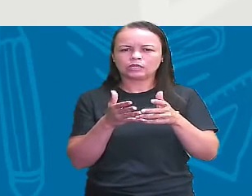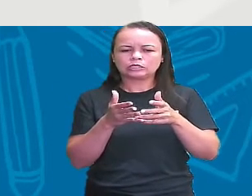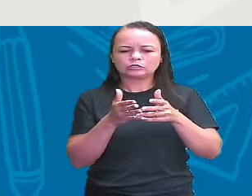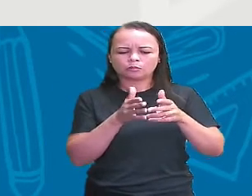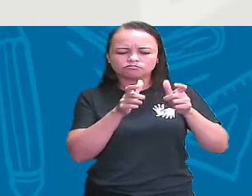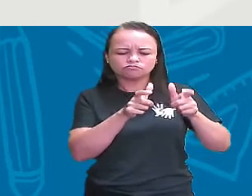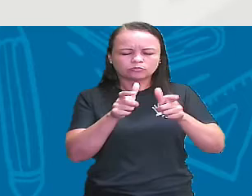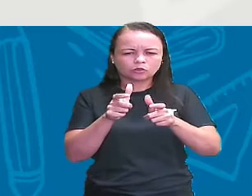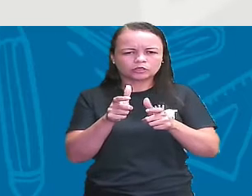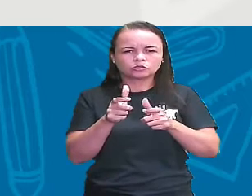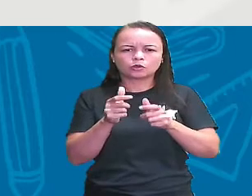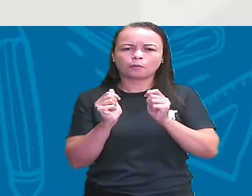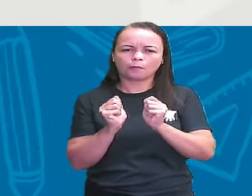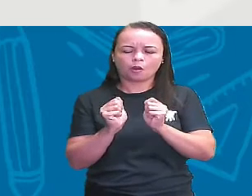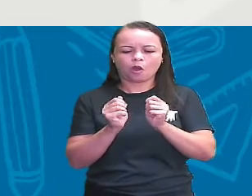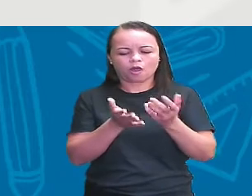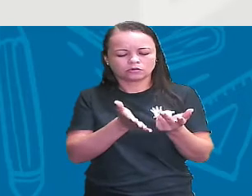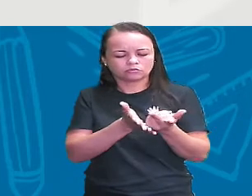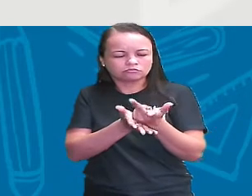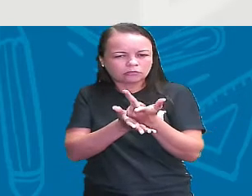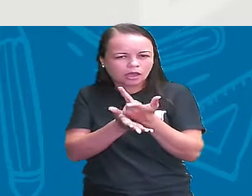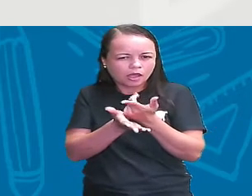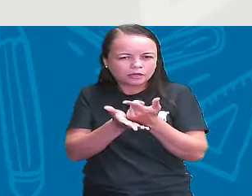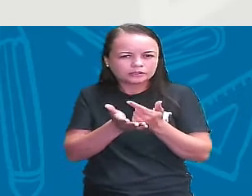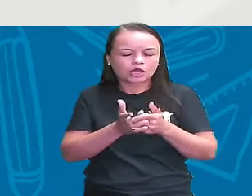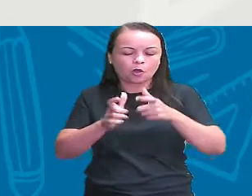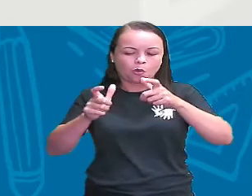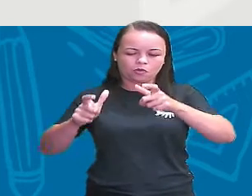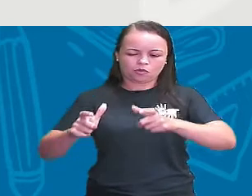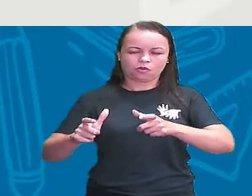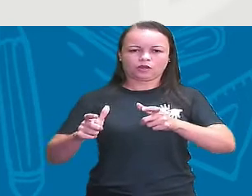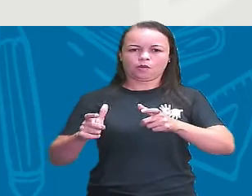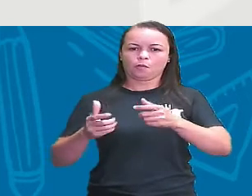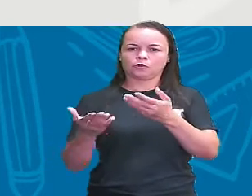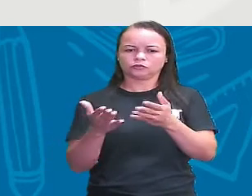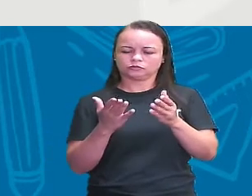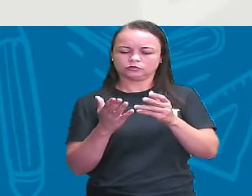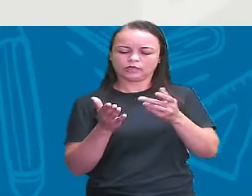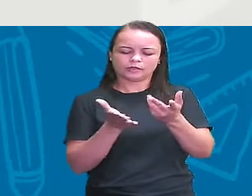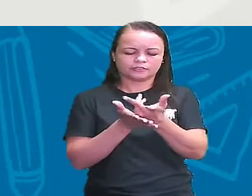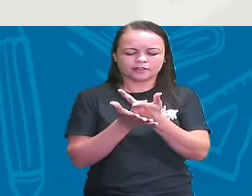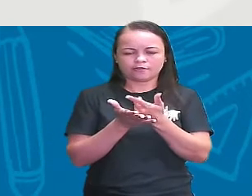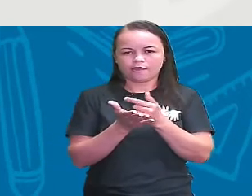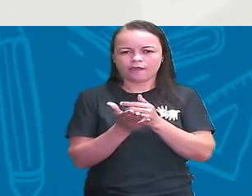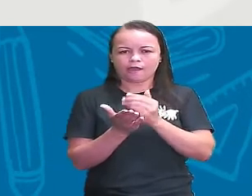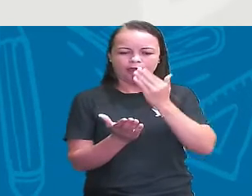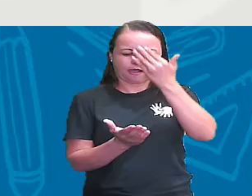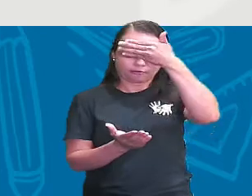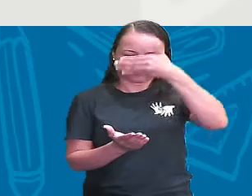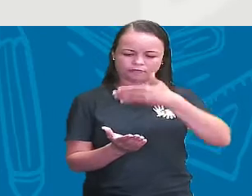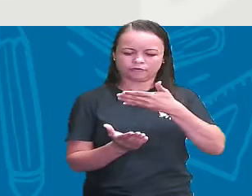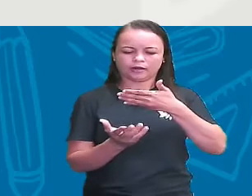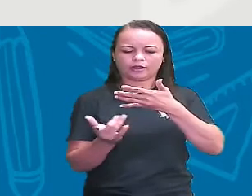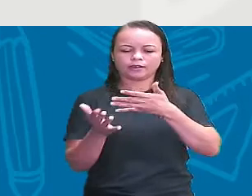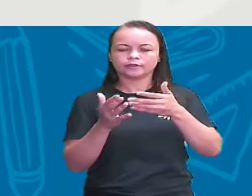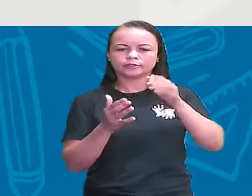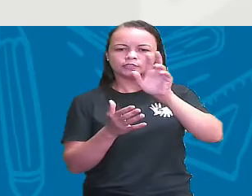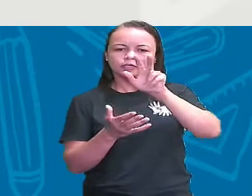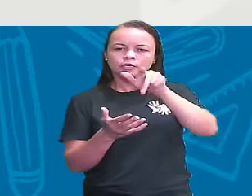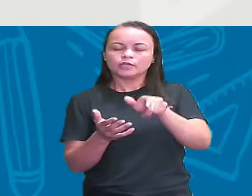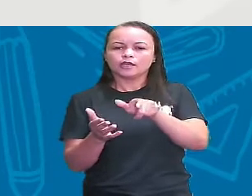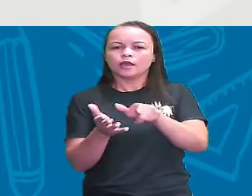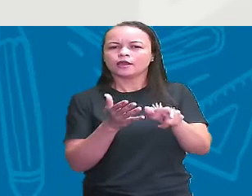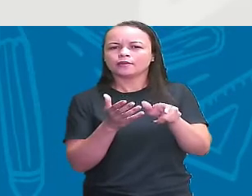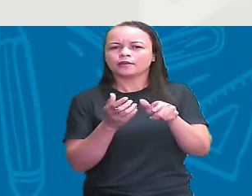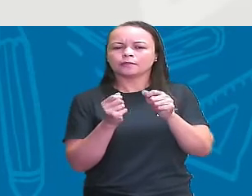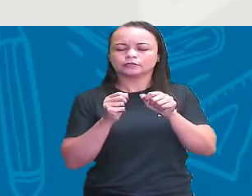desenhar aquele local, aquela realidade. Eu posso desenhar de frente, eu posso ter uma visão panorâmica, eu